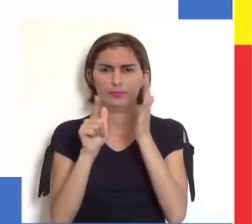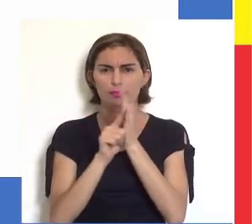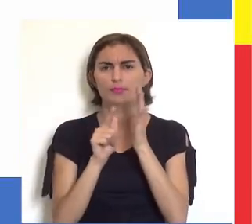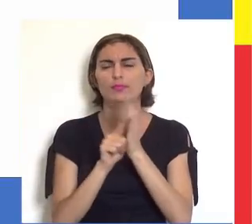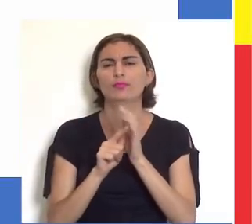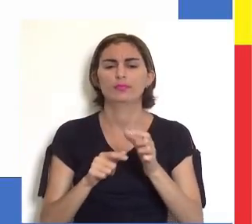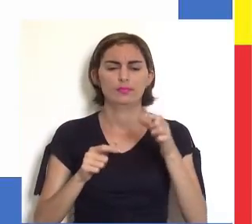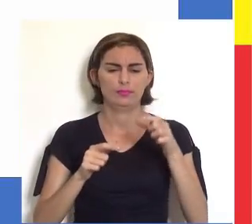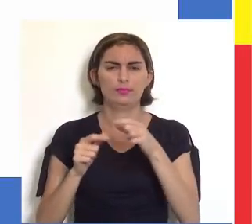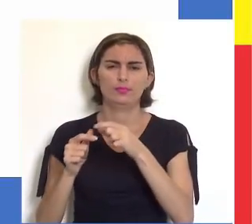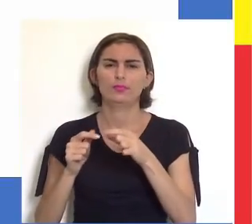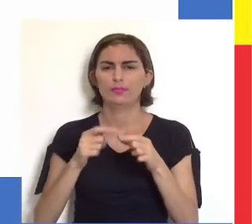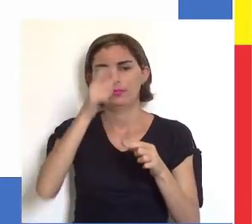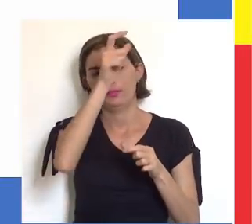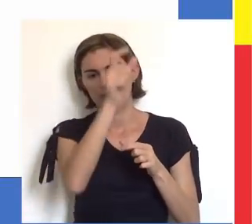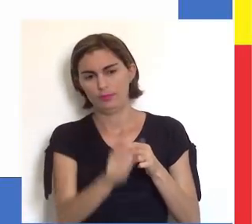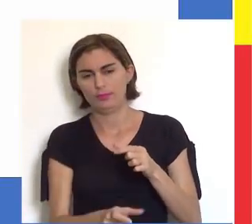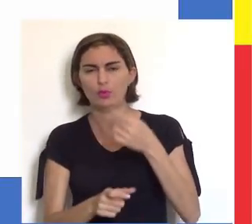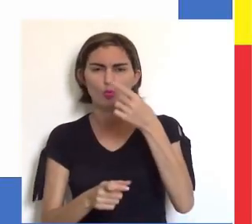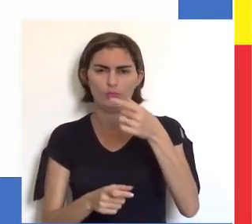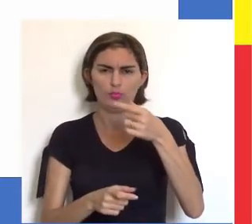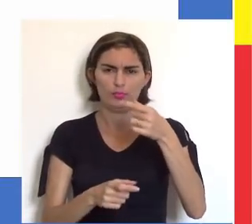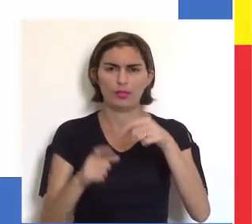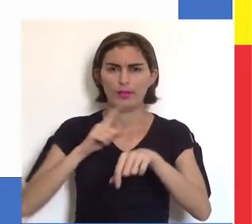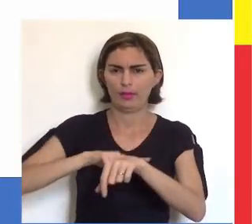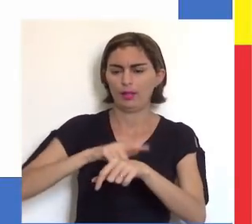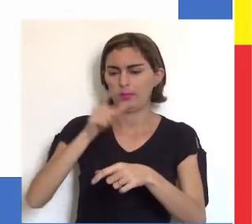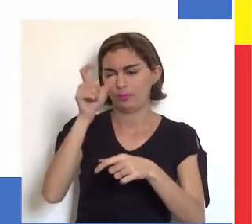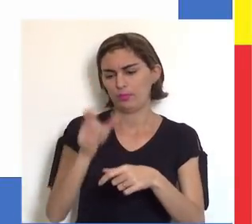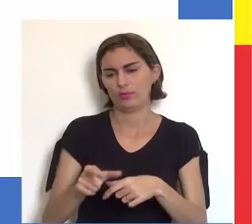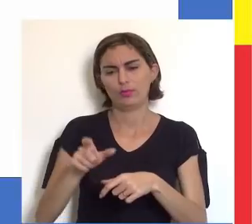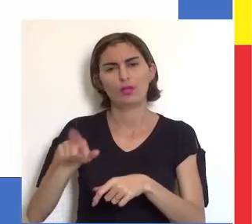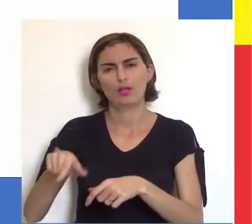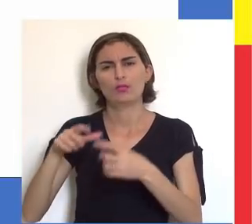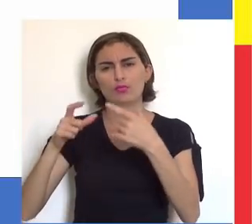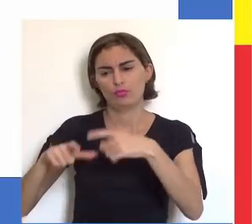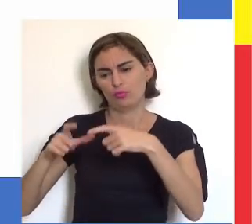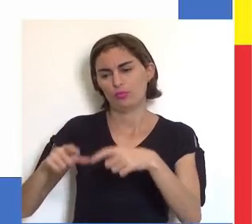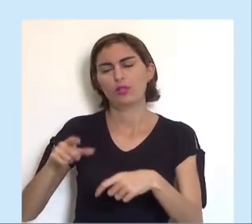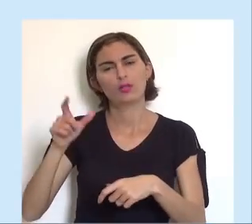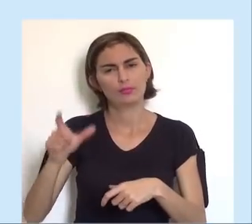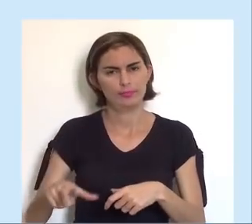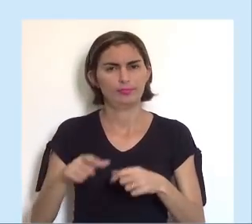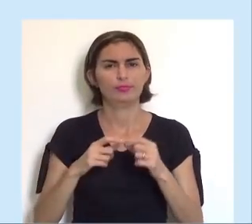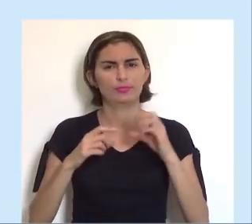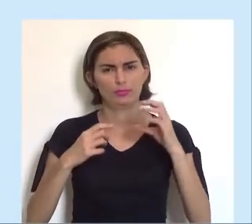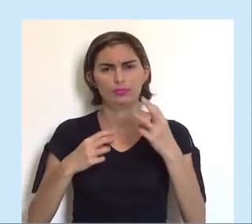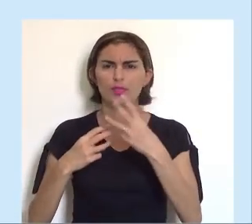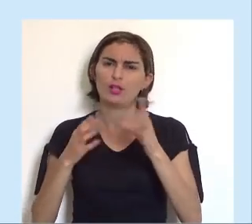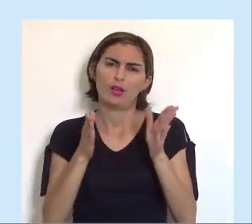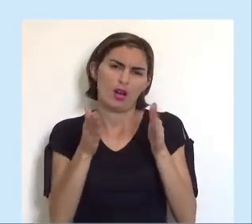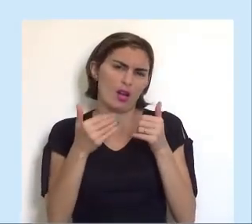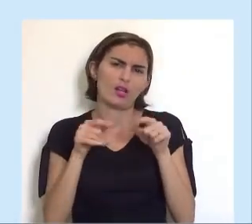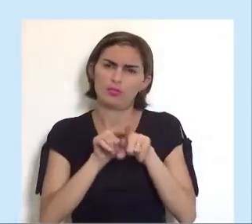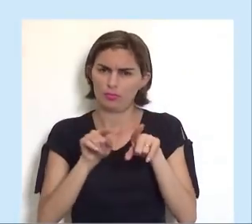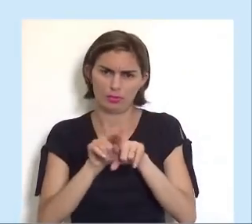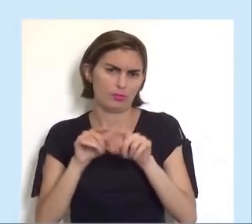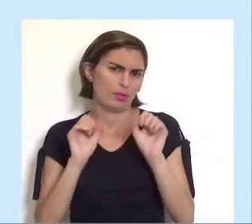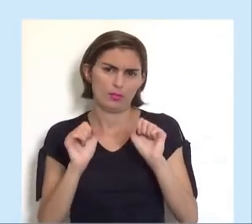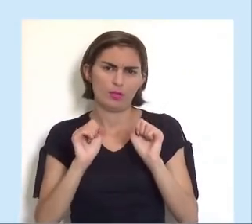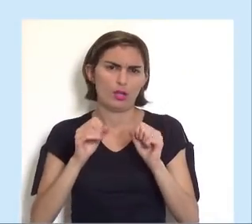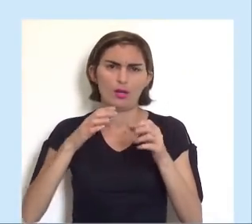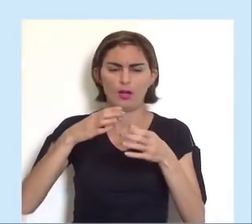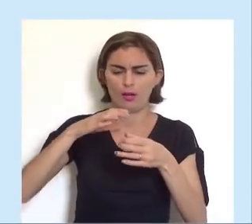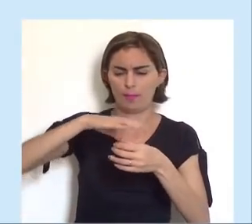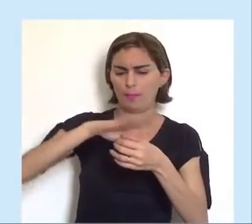pote. Personagens vai ser um potinho, tempo vai ser outro potinho e o espaço vai ser outro pote. Pode ser uma caixinha também, tá? Não precisa ser um